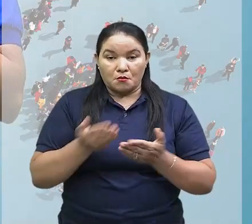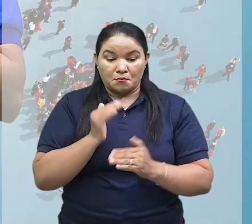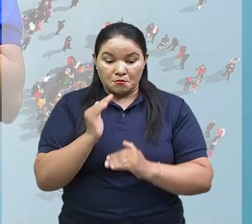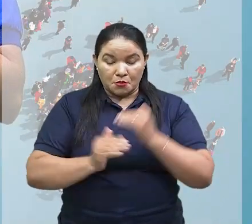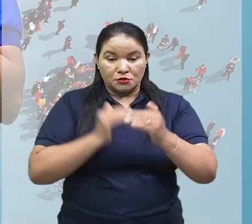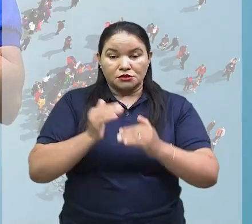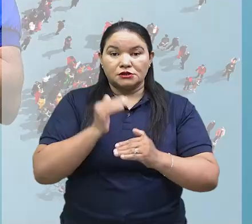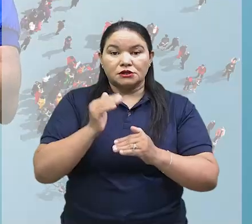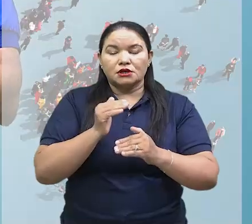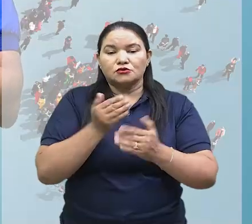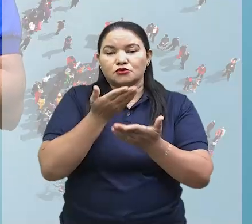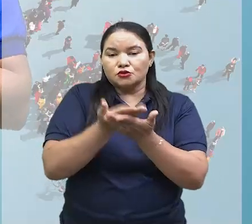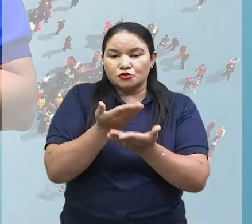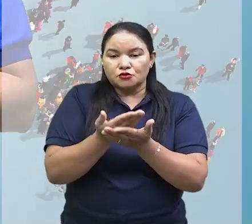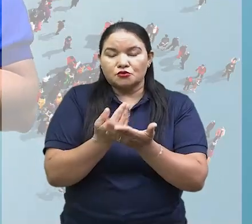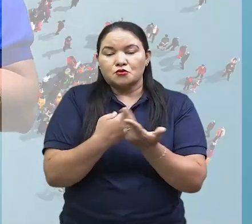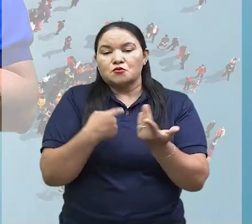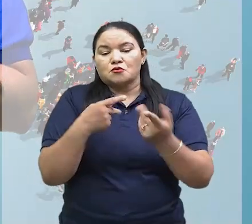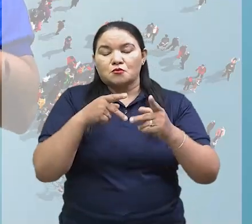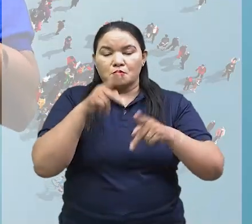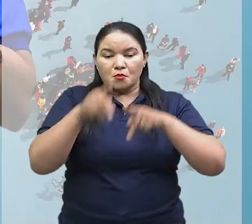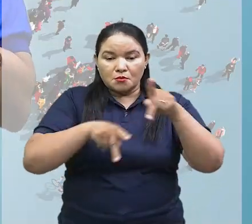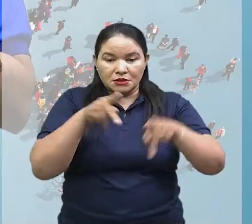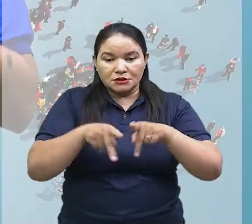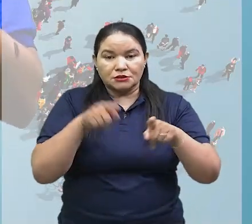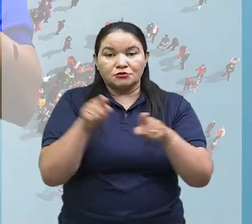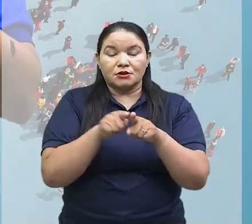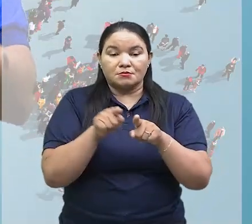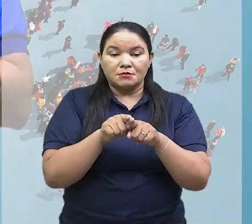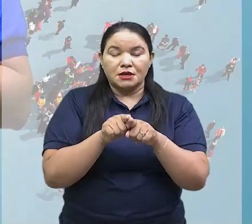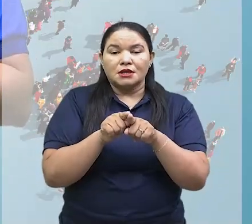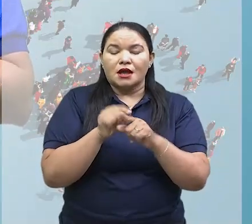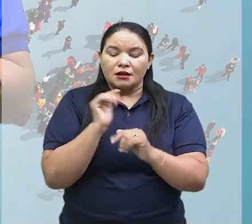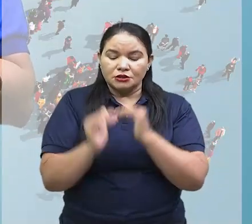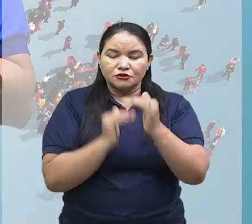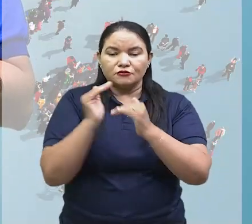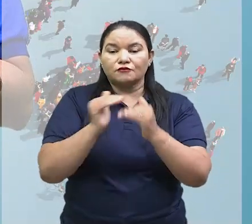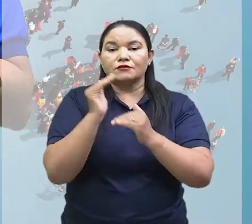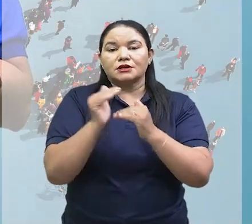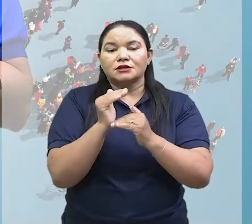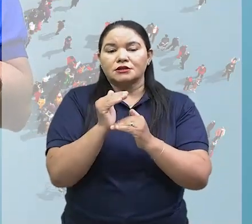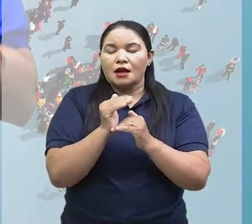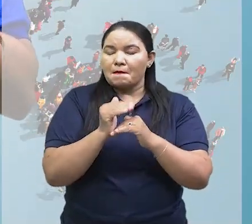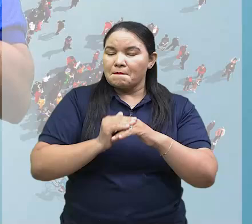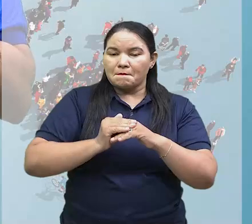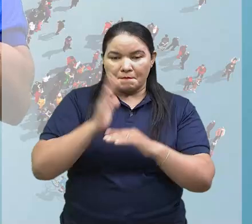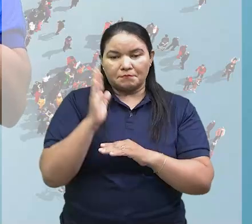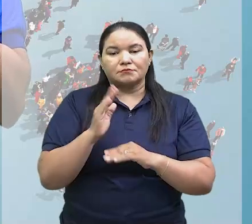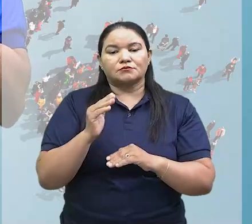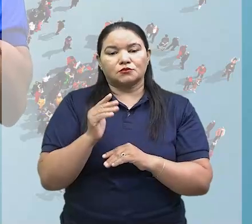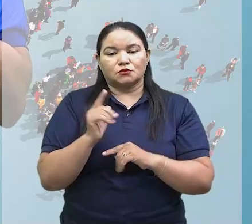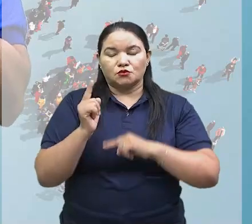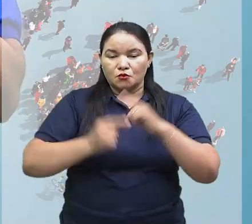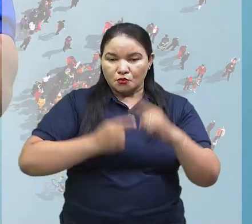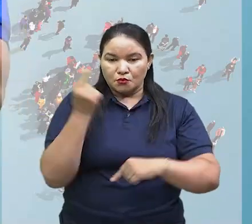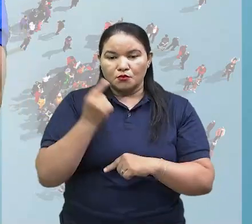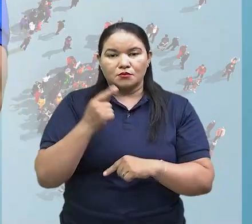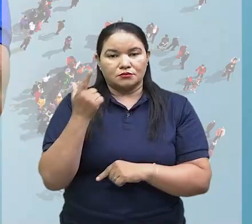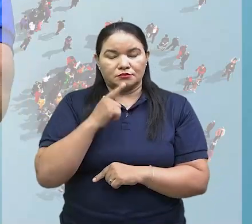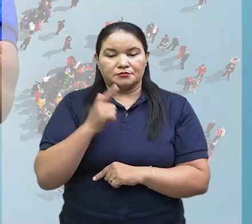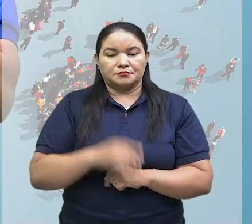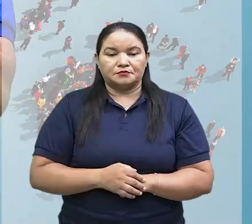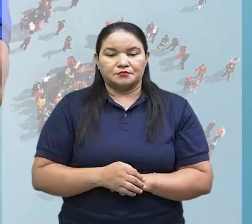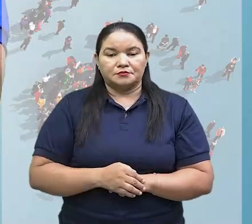processo de demografia, de desenvolvimento demográfico, se desenvolva cada vez mais, tá? Agora, como é que a